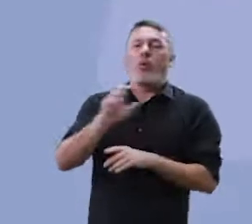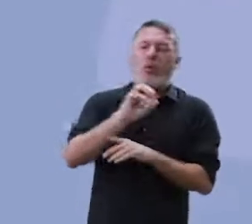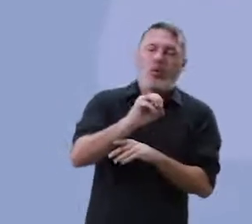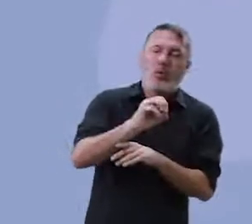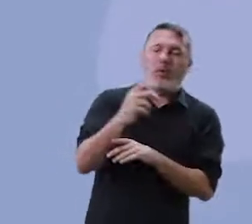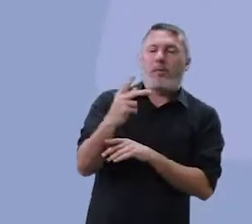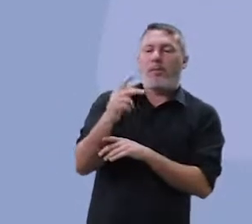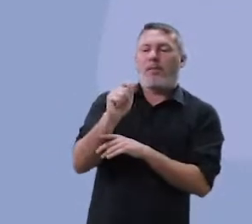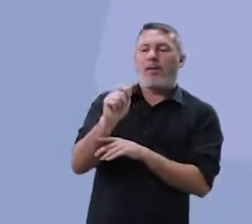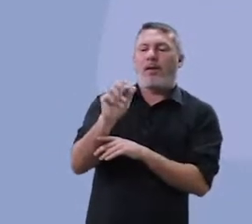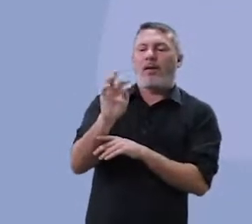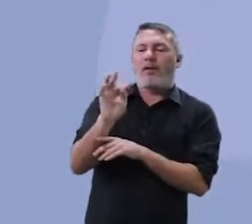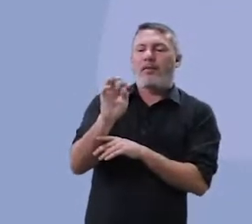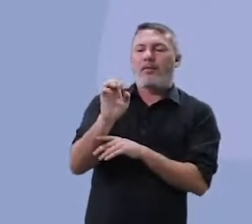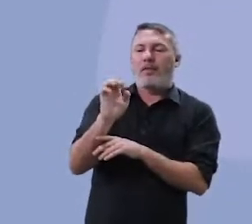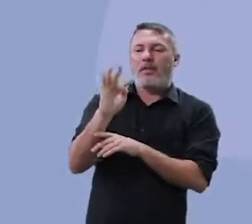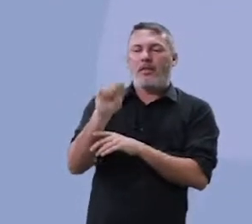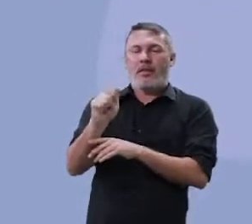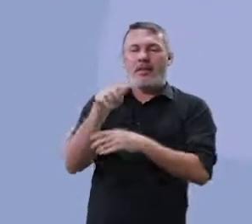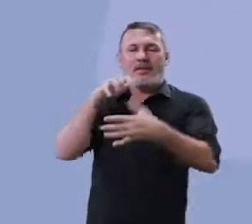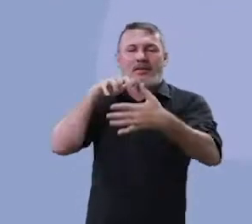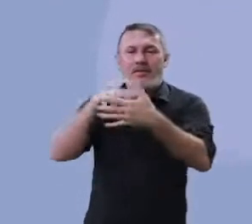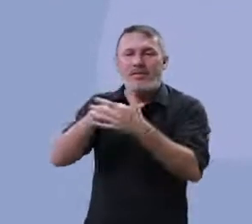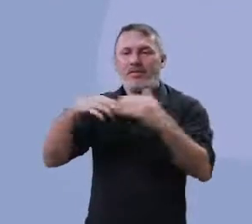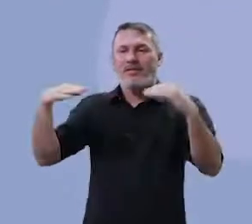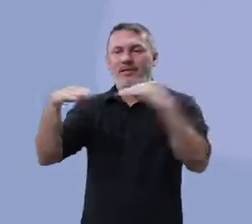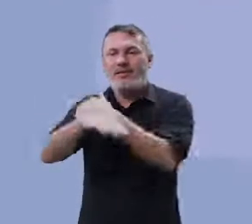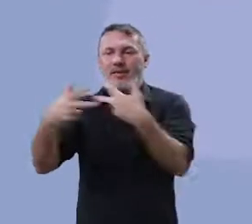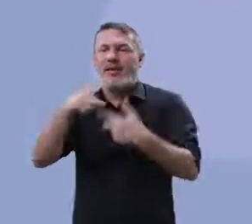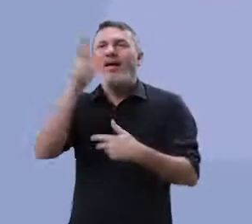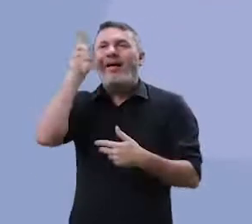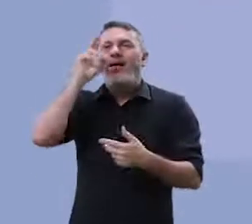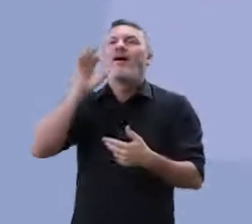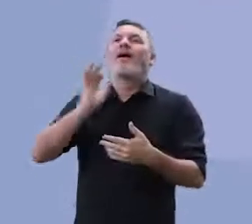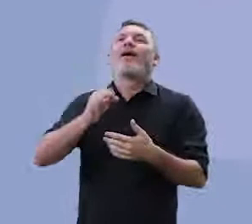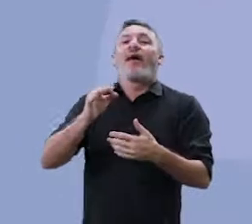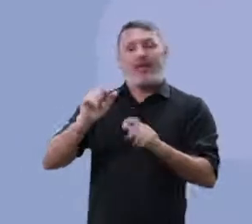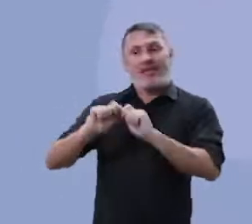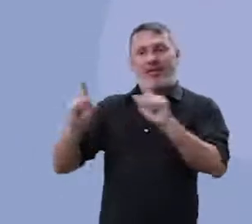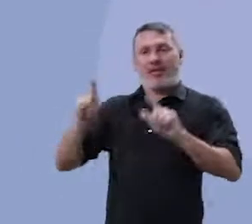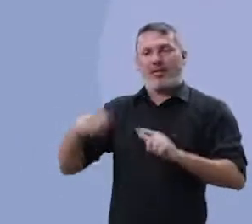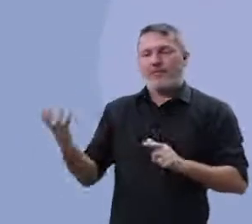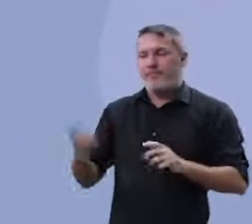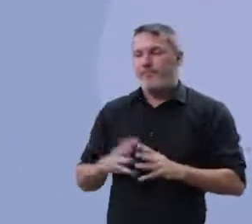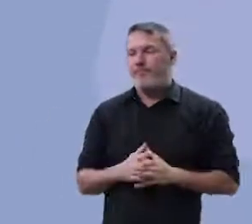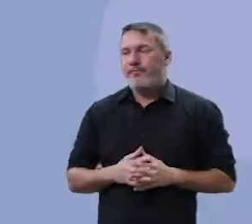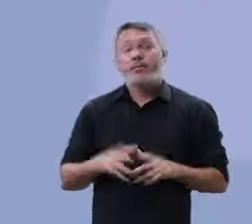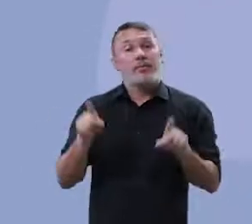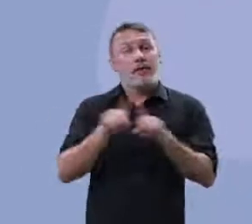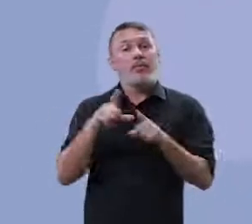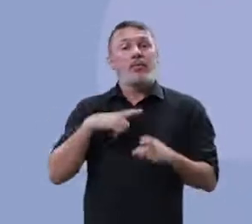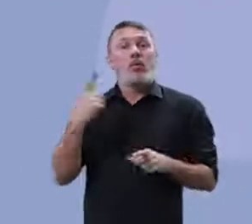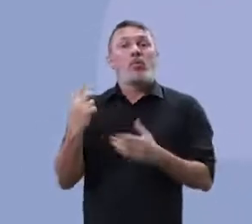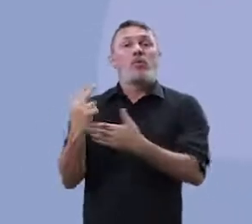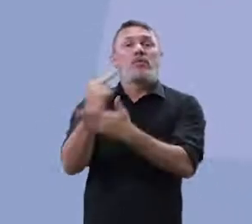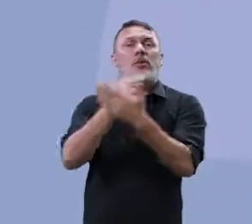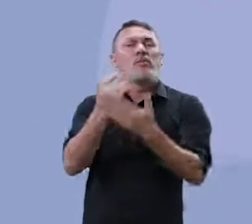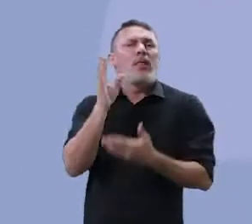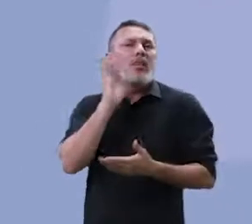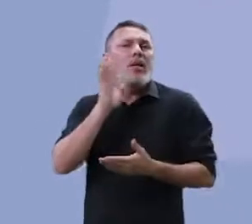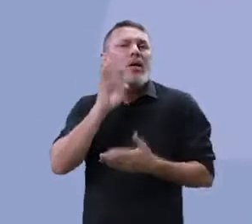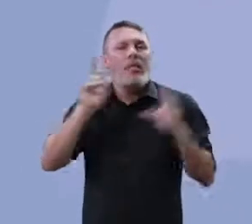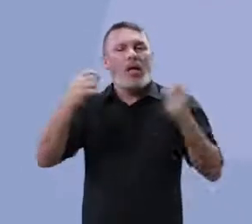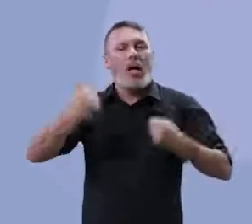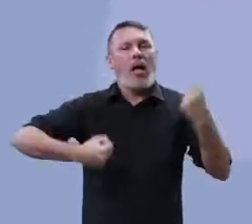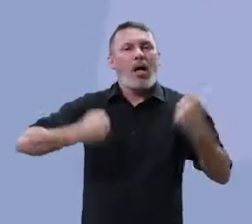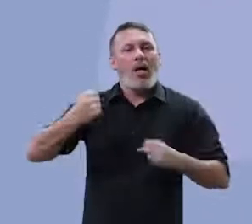o pateta do trânsito. Se você já leu alguma coisa sobre isso aí você vai lembrar que está fazendo menção a esse vídeo. E também tem um desenho muito